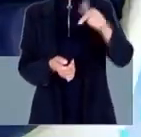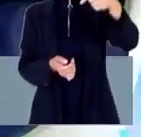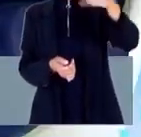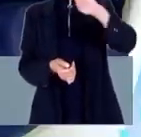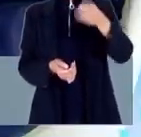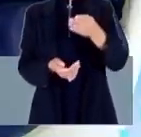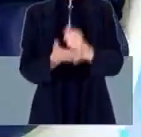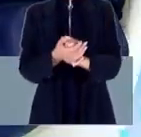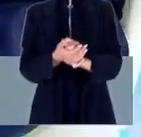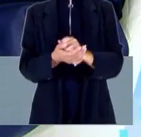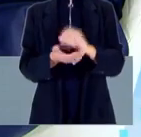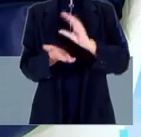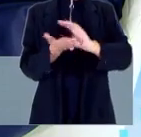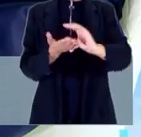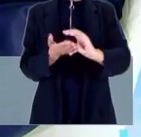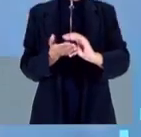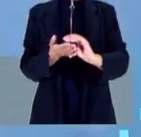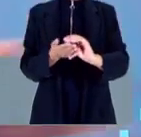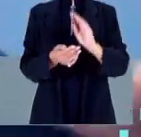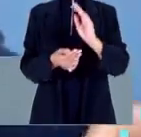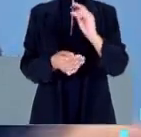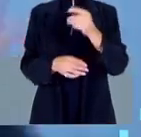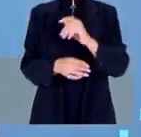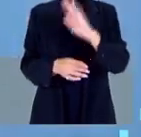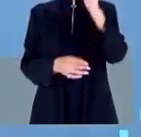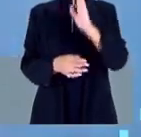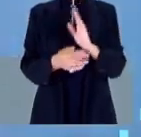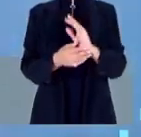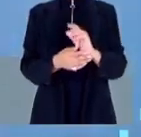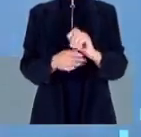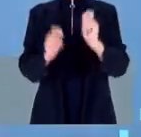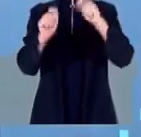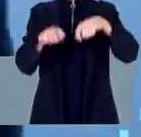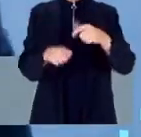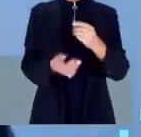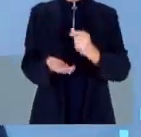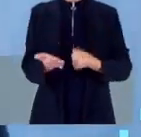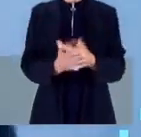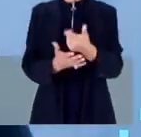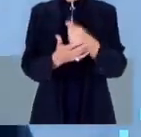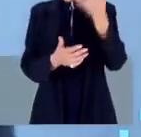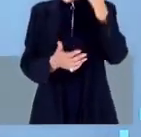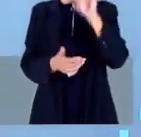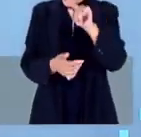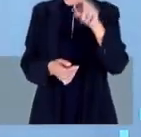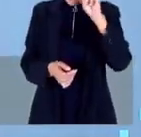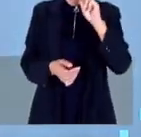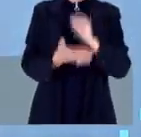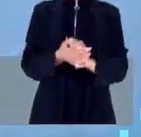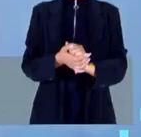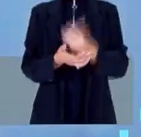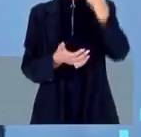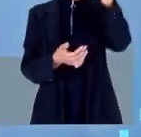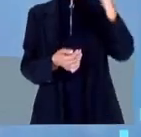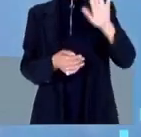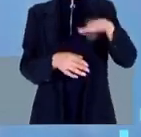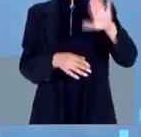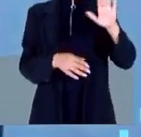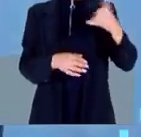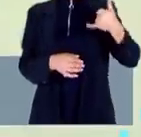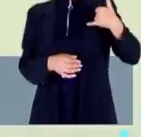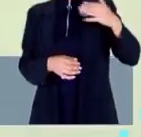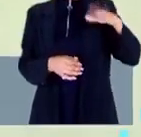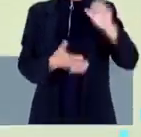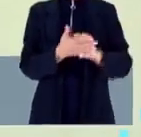perto do orçamento da União mas é para o aluno estudar não sei se você se lembra né são mais antigos como eu se lembram o